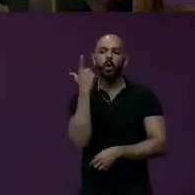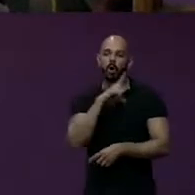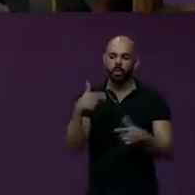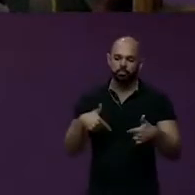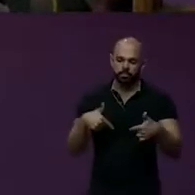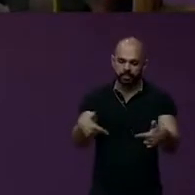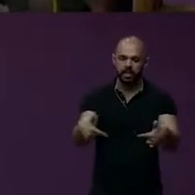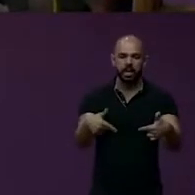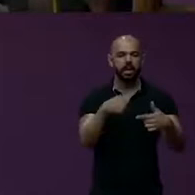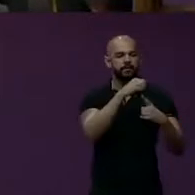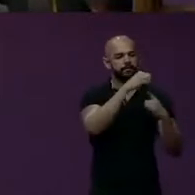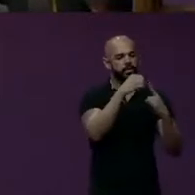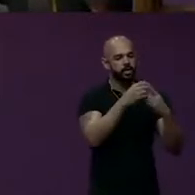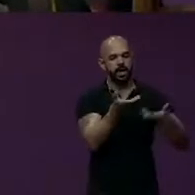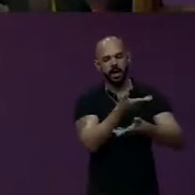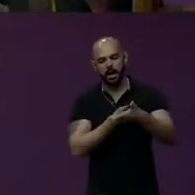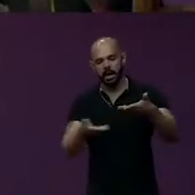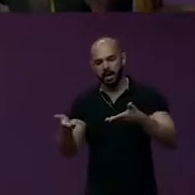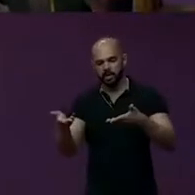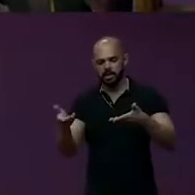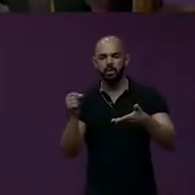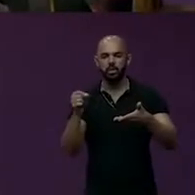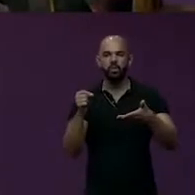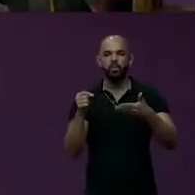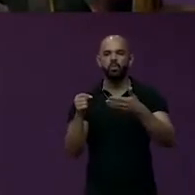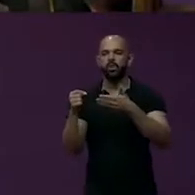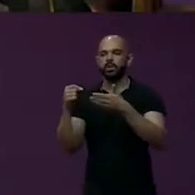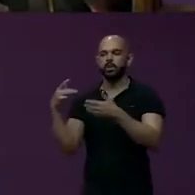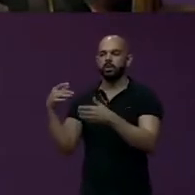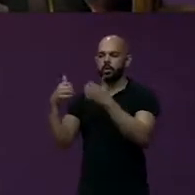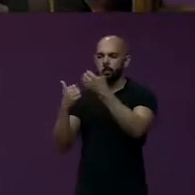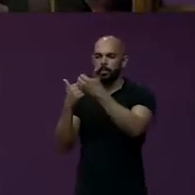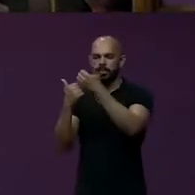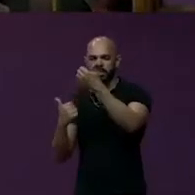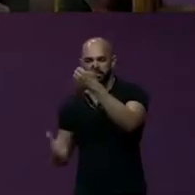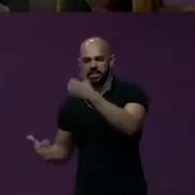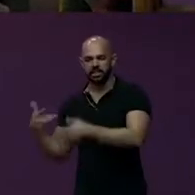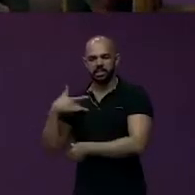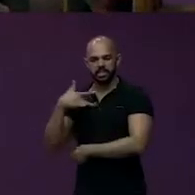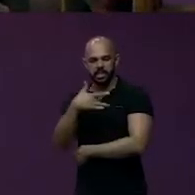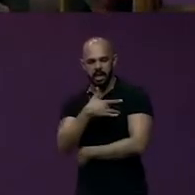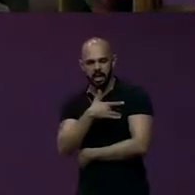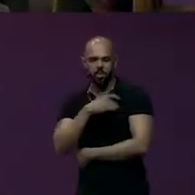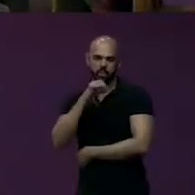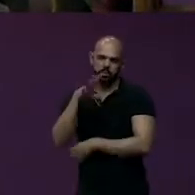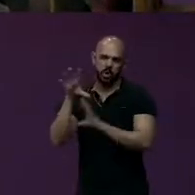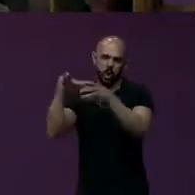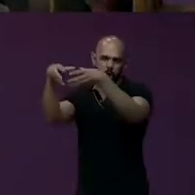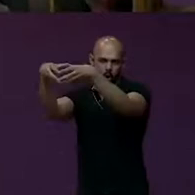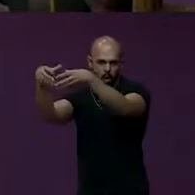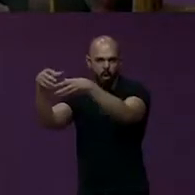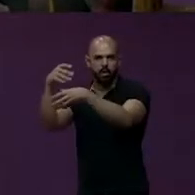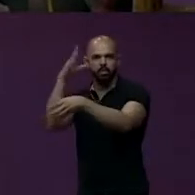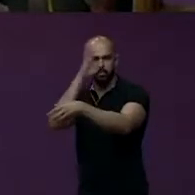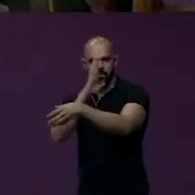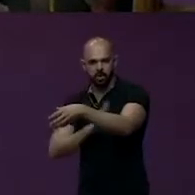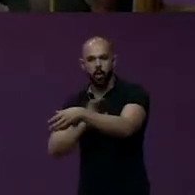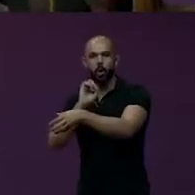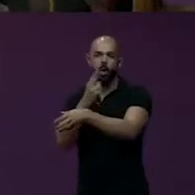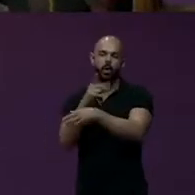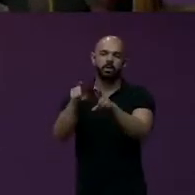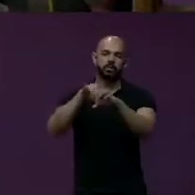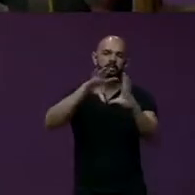a Fiocruz na sua relação, seja com o Ministério da Saúde ou outras instâncias do governo brasileiro e no cenário